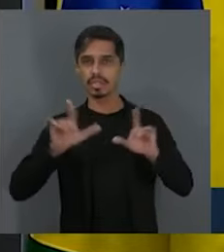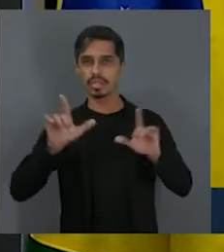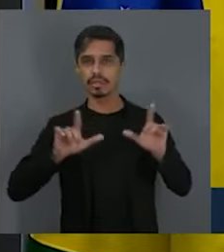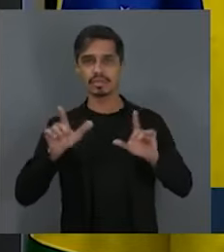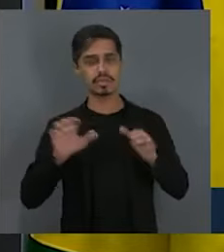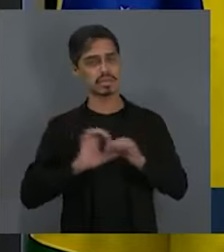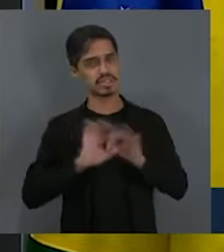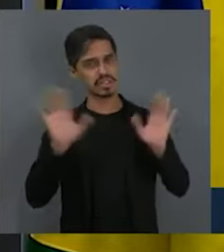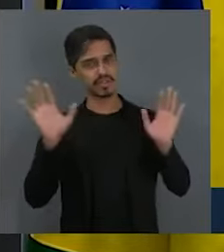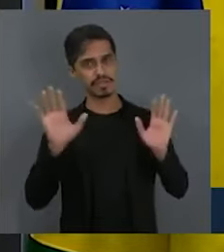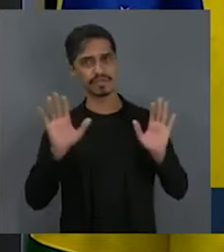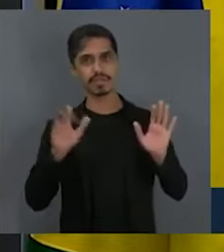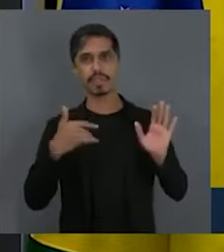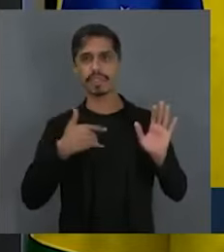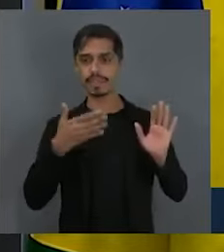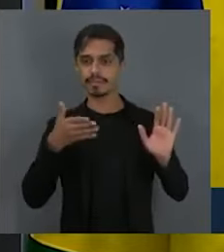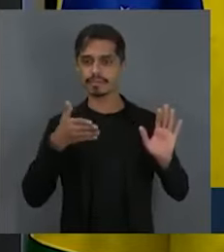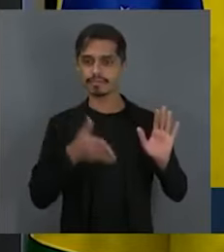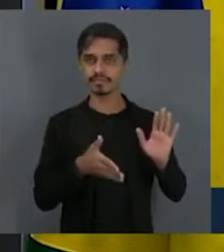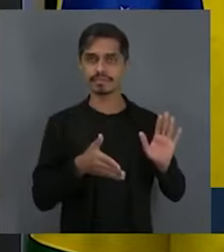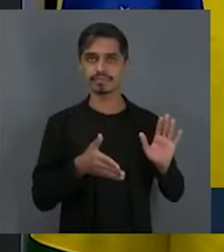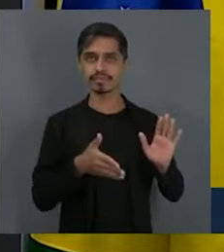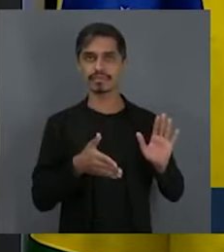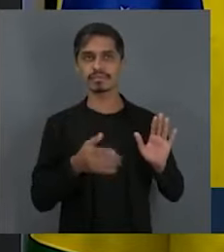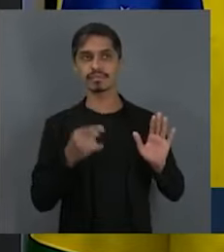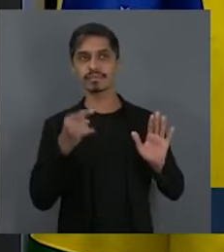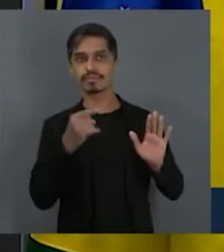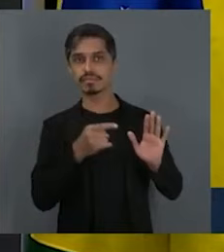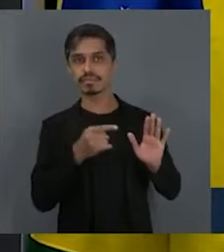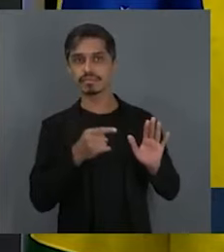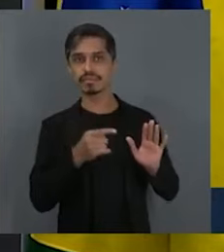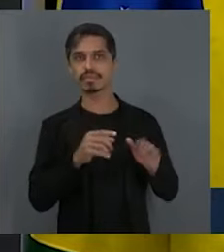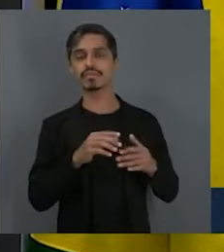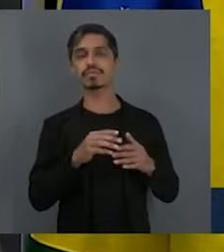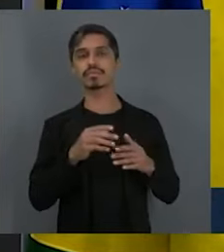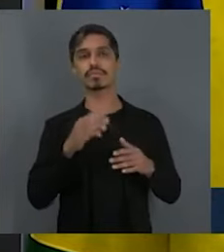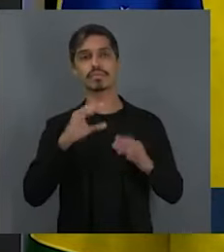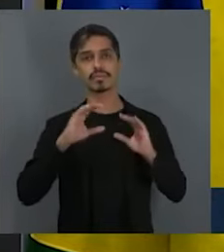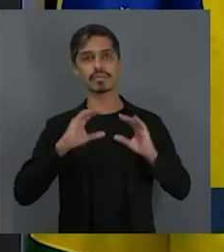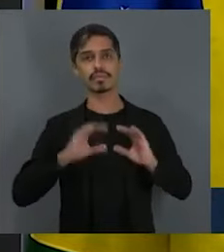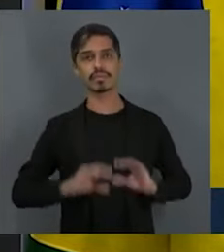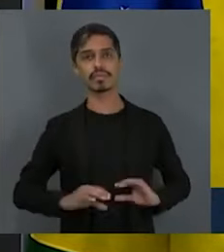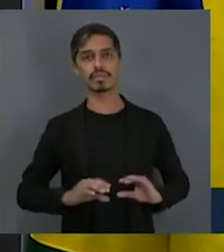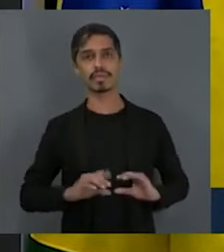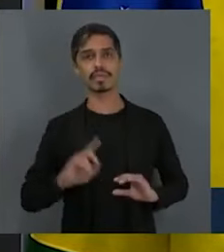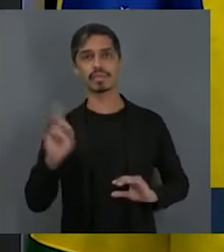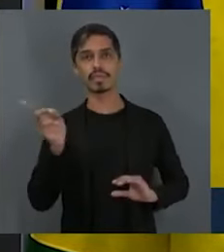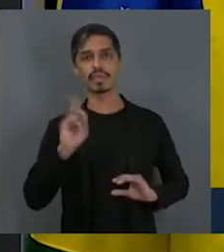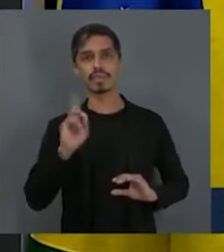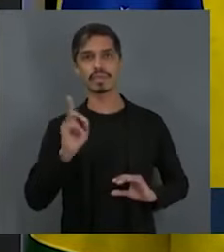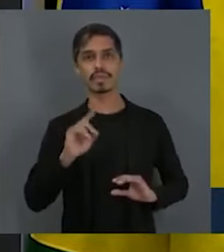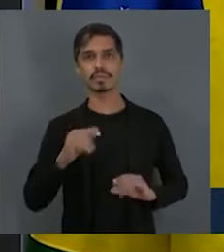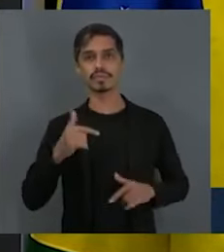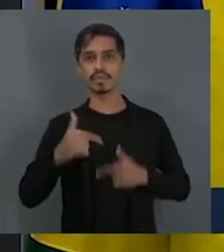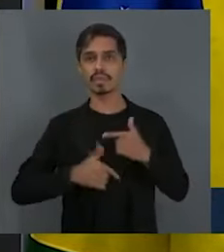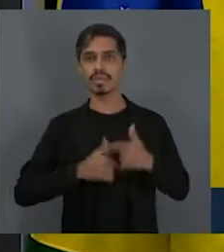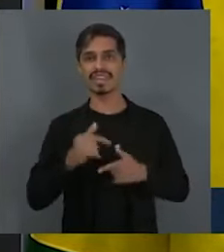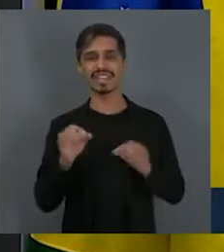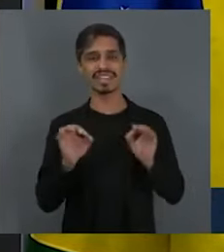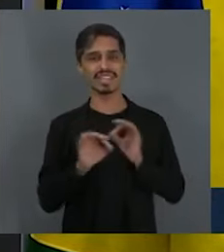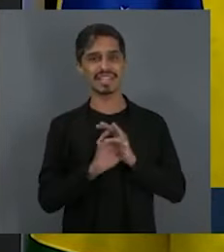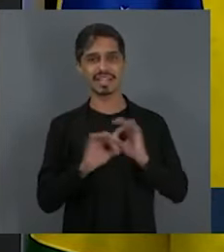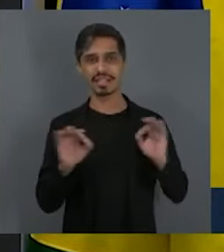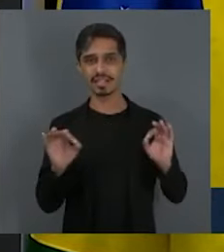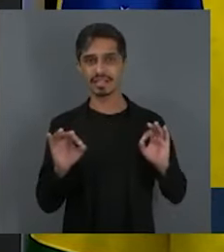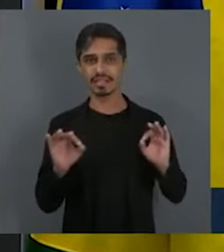Imprensa participei lá com o cidadã não tava exercendo cargo nenhum